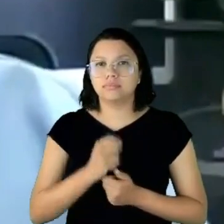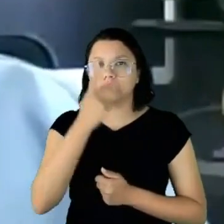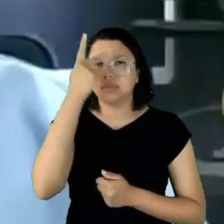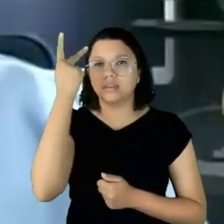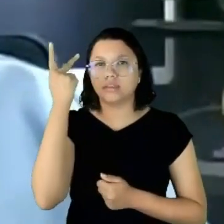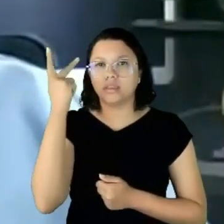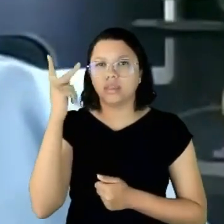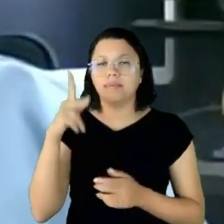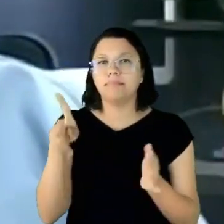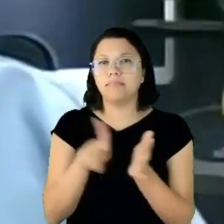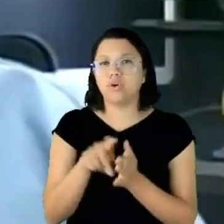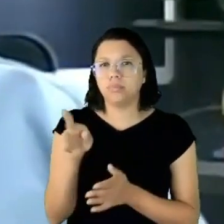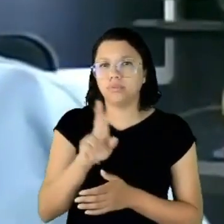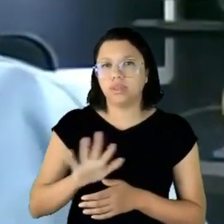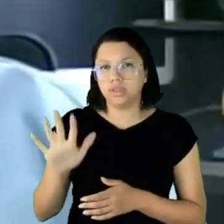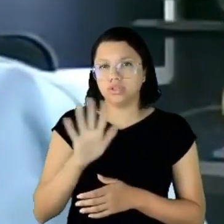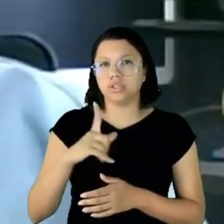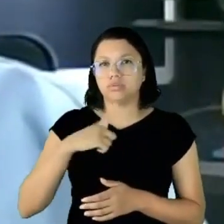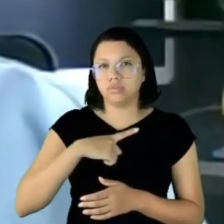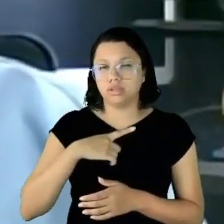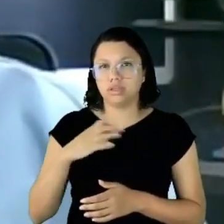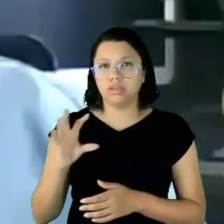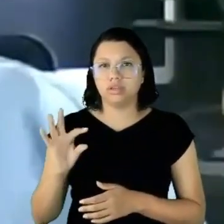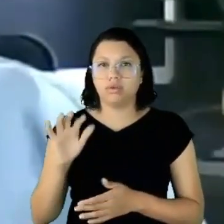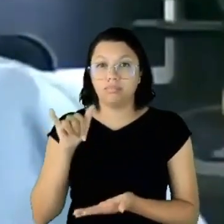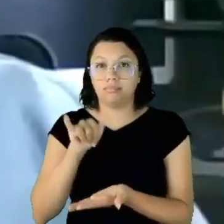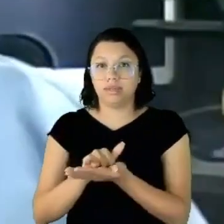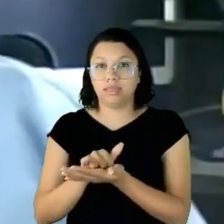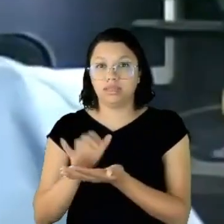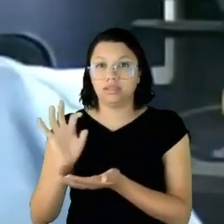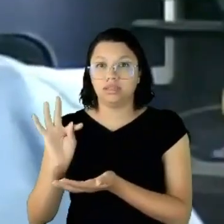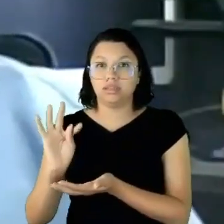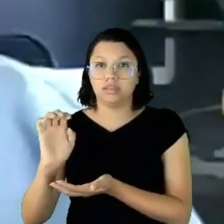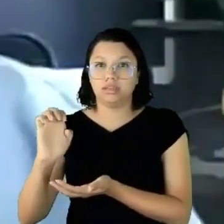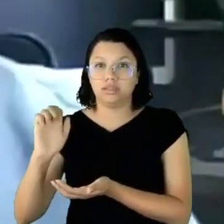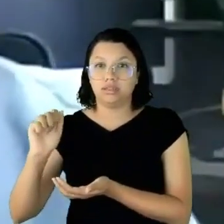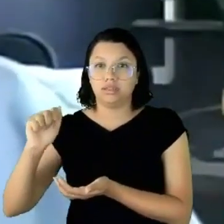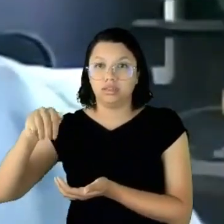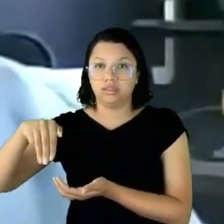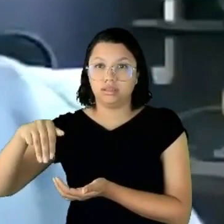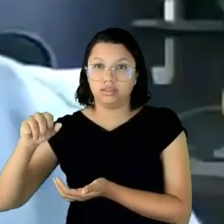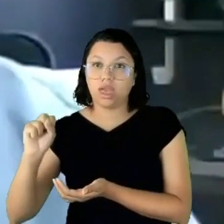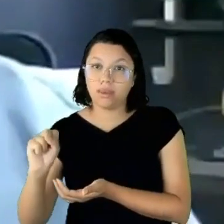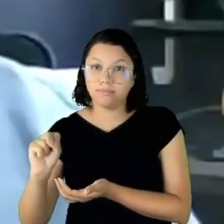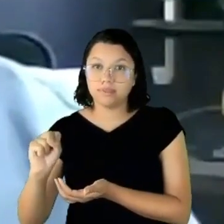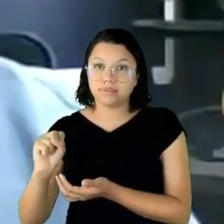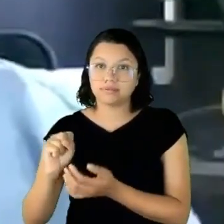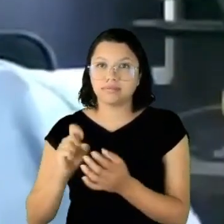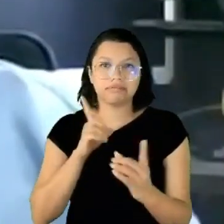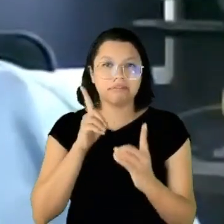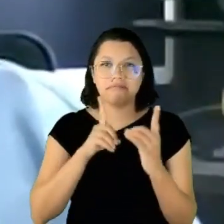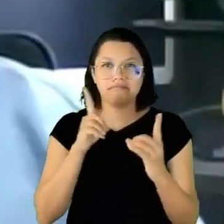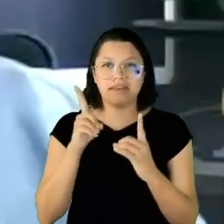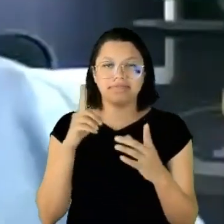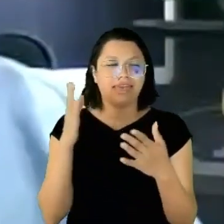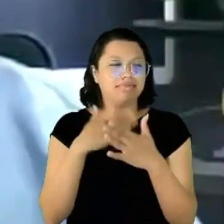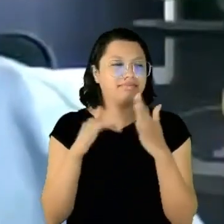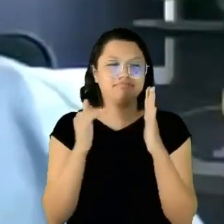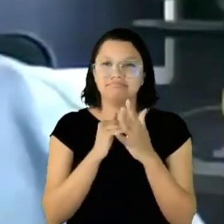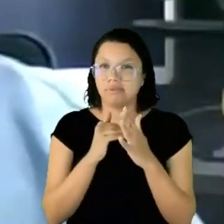quem for daqui da região tem o o TINS atendo todo mundo gosto das dúvidas